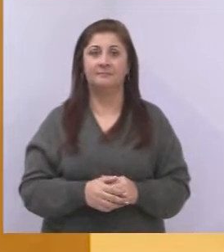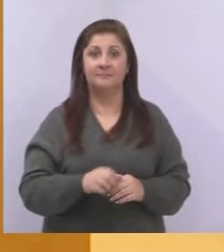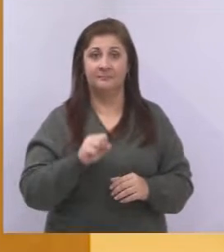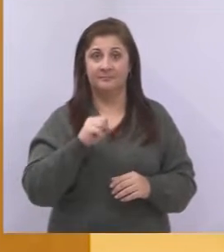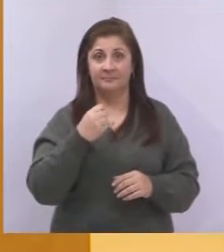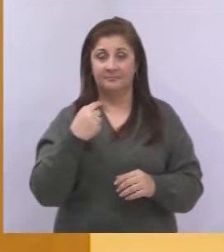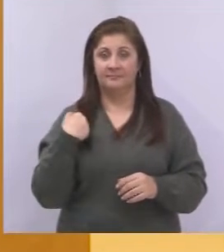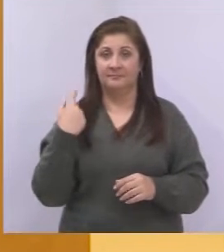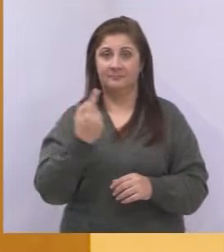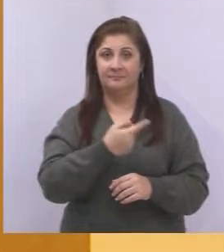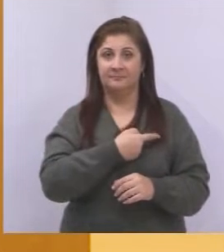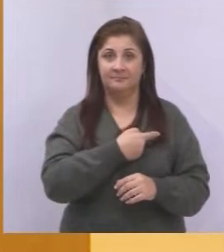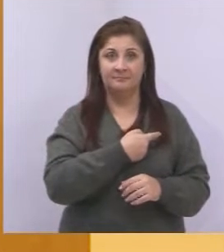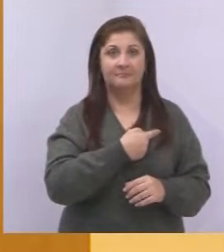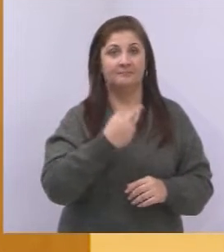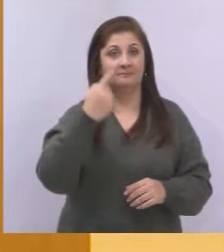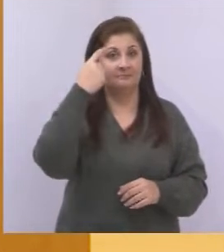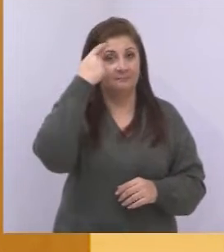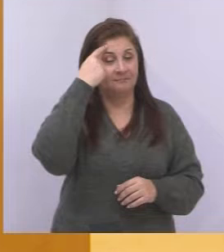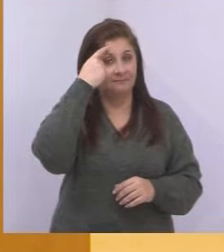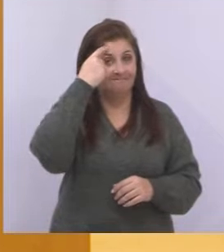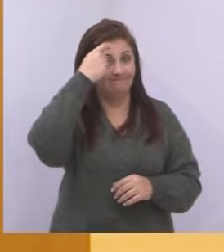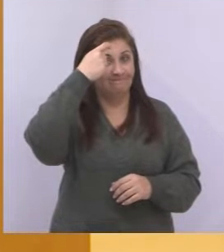gente utilizasse